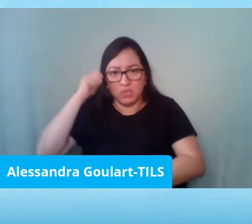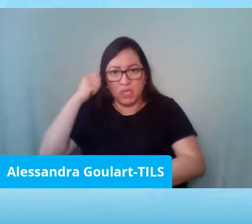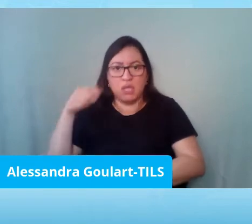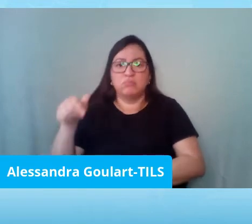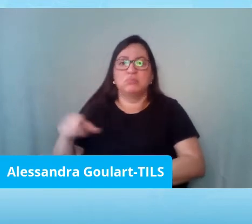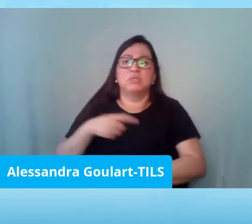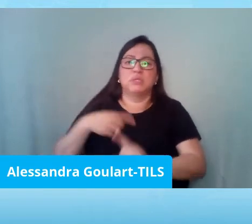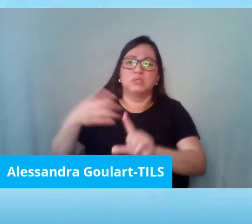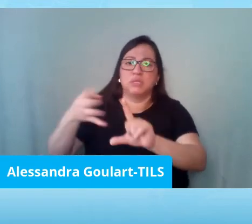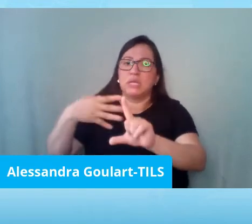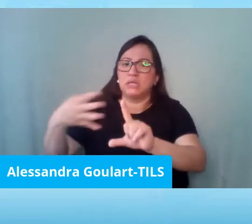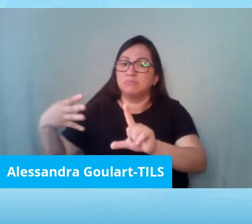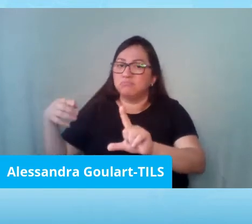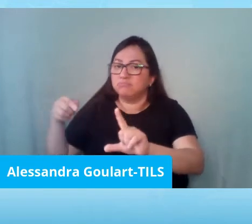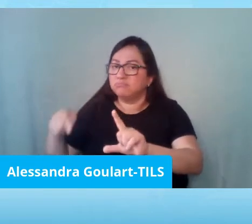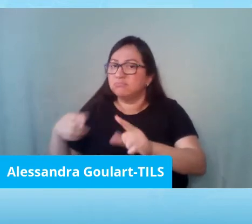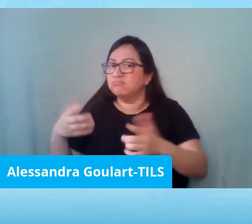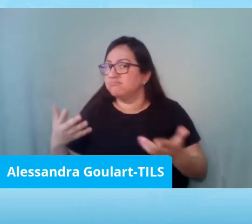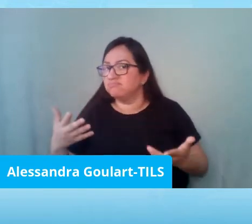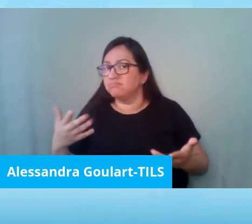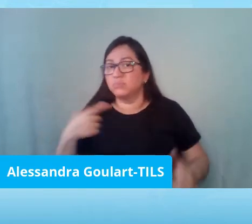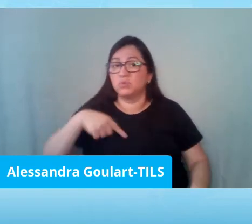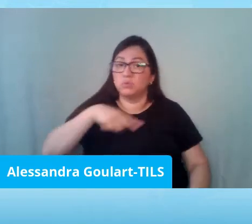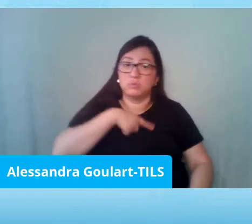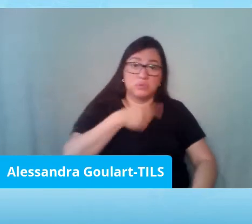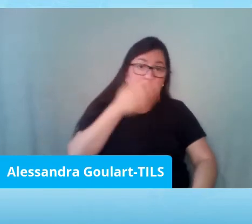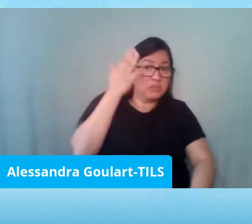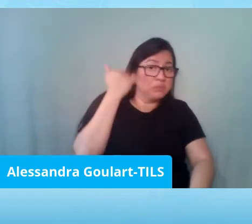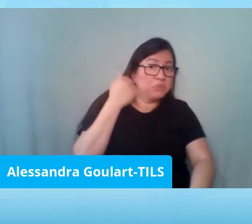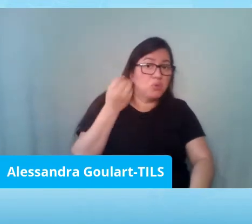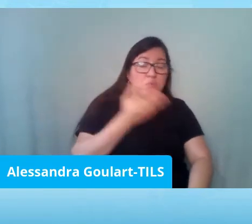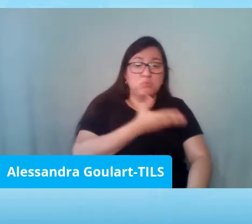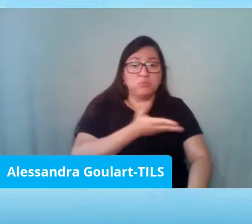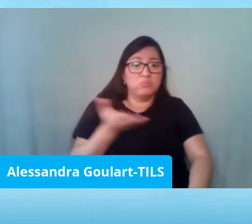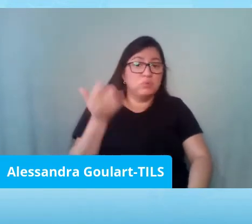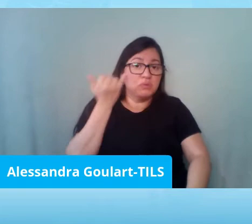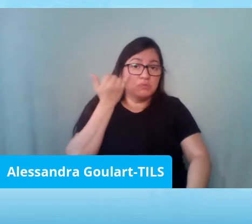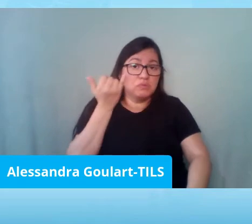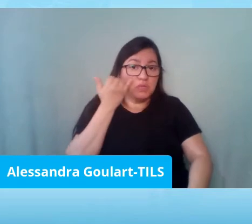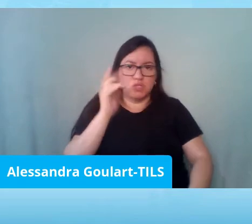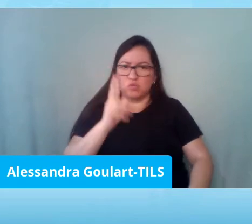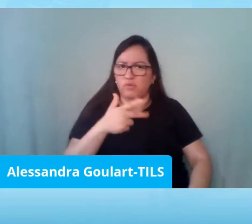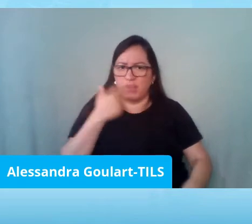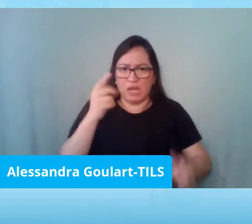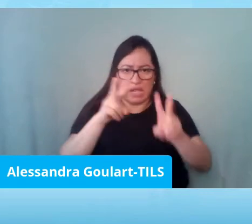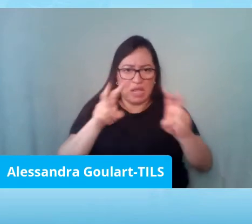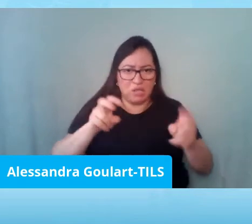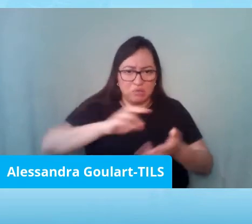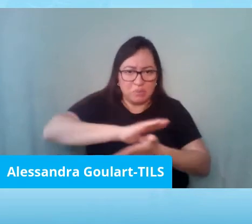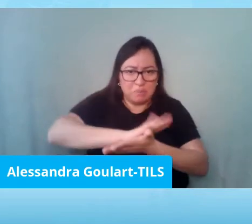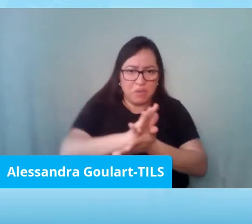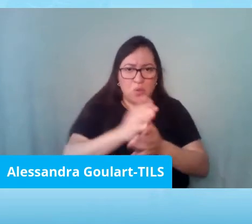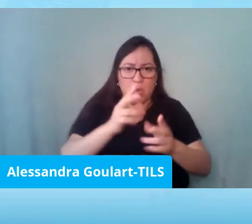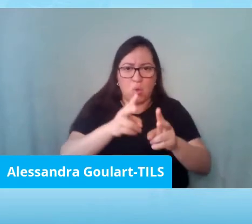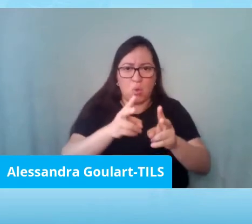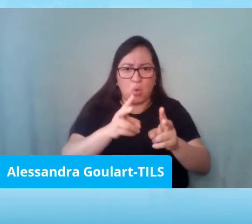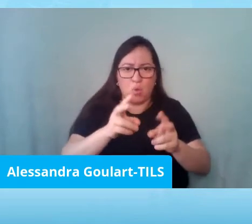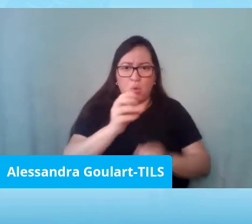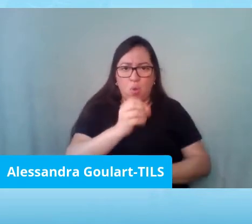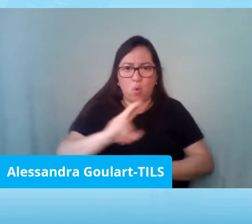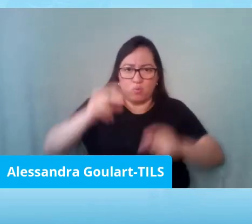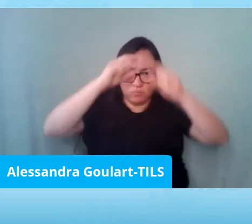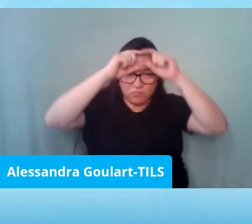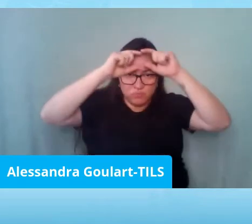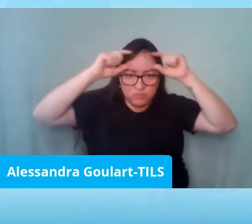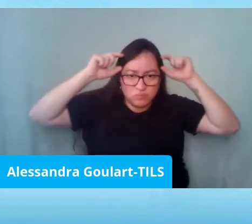E aí, todas essas questões a gente está colocando para vocês não como preconceito ou um estigma. É bem importante que isso